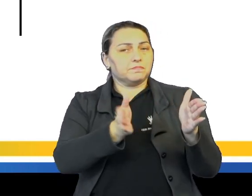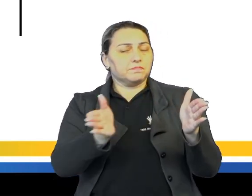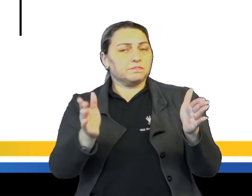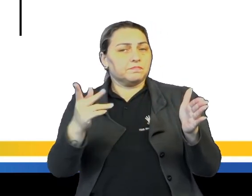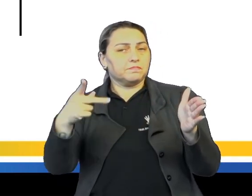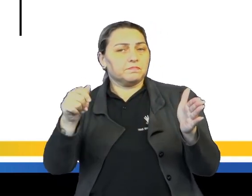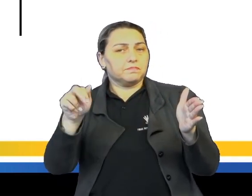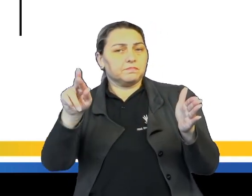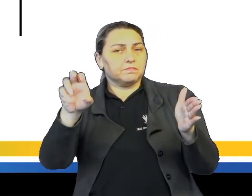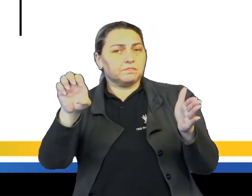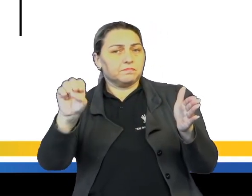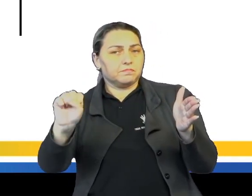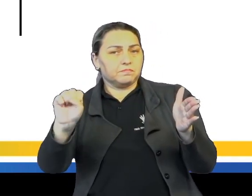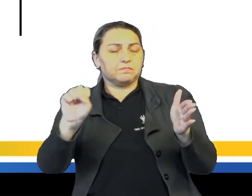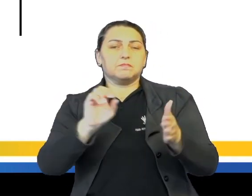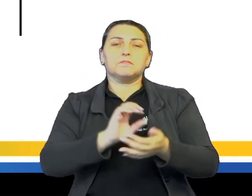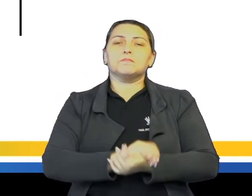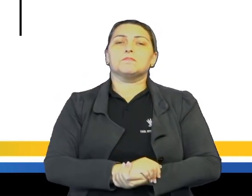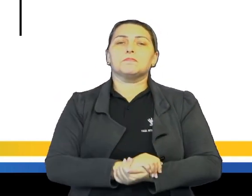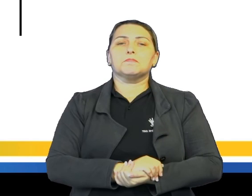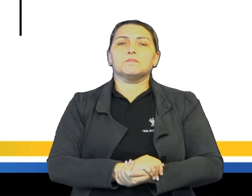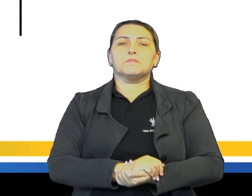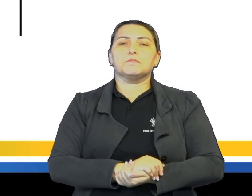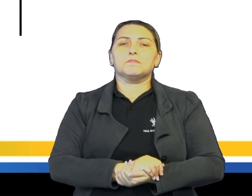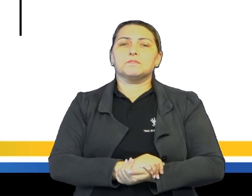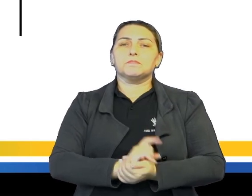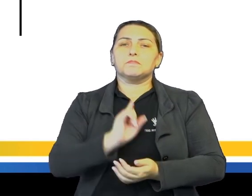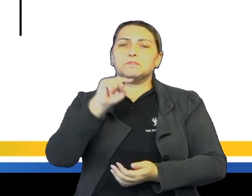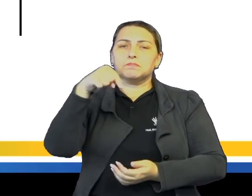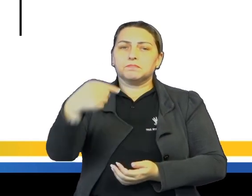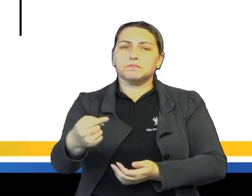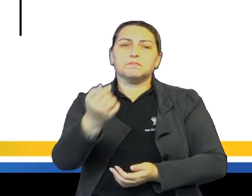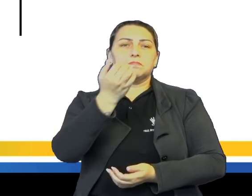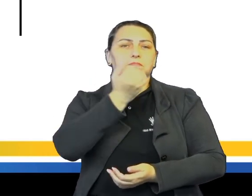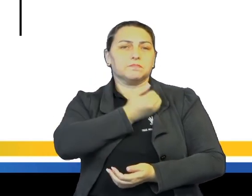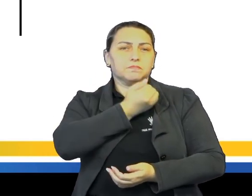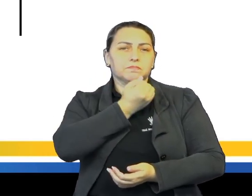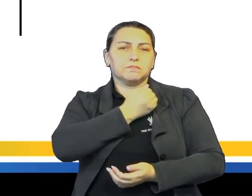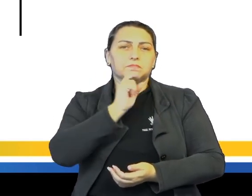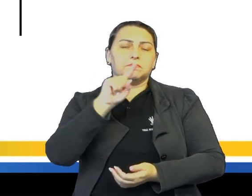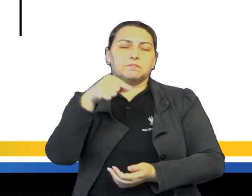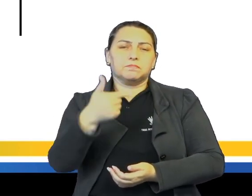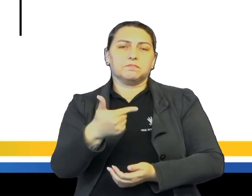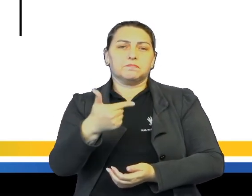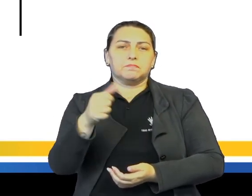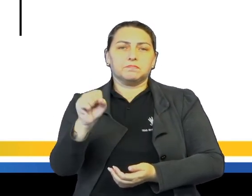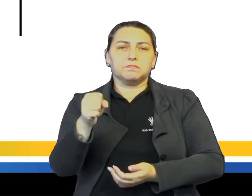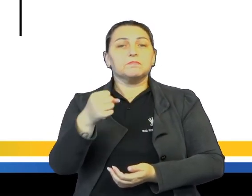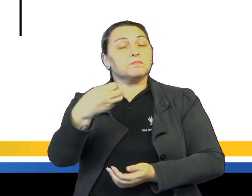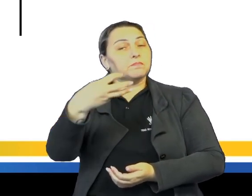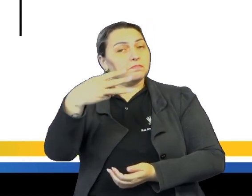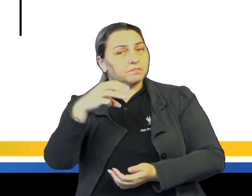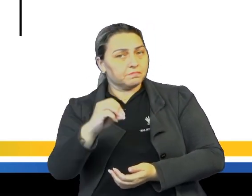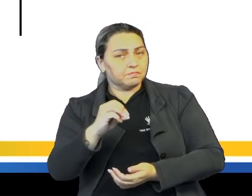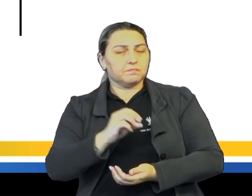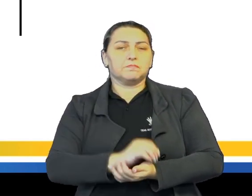de números pares. Então, o próximo número par depois do 28 é o número